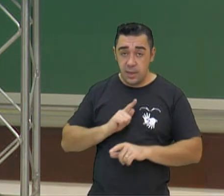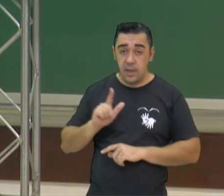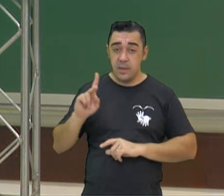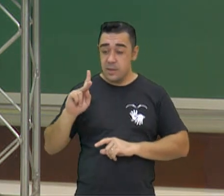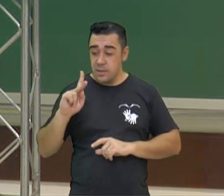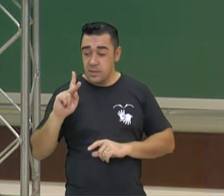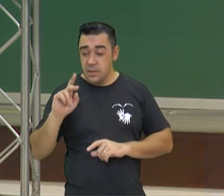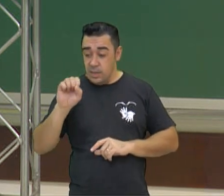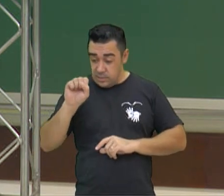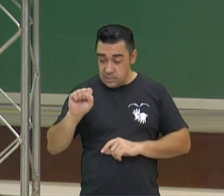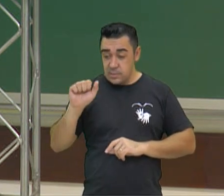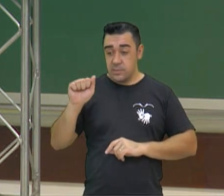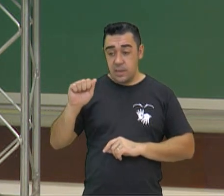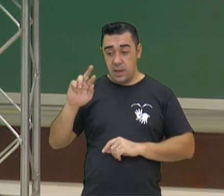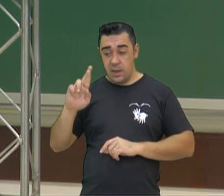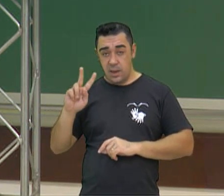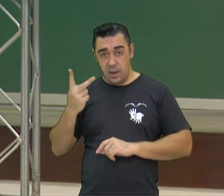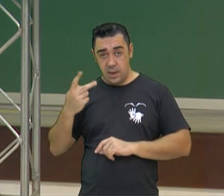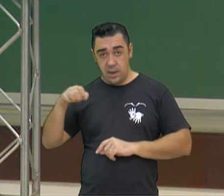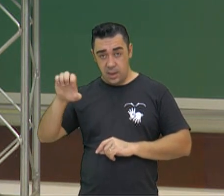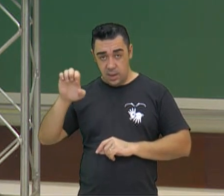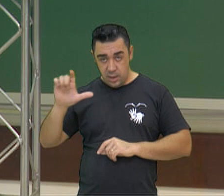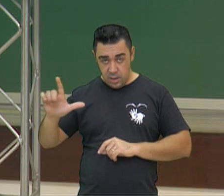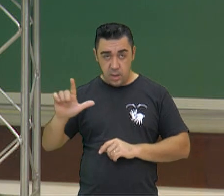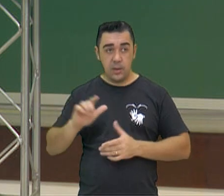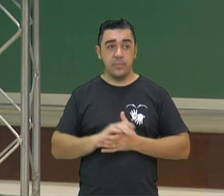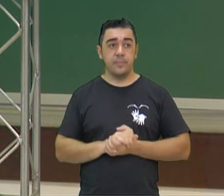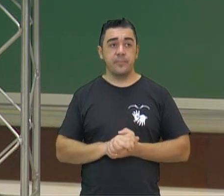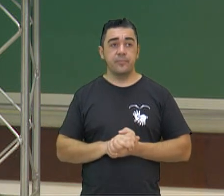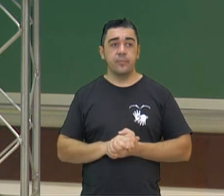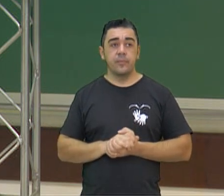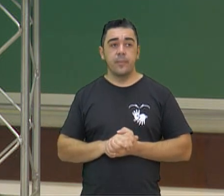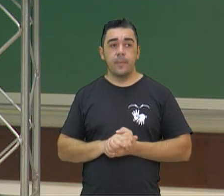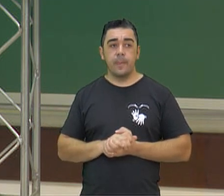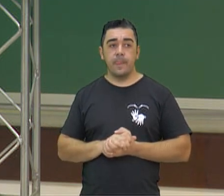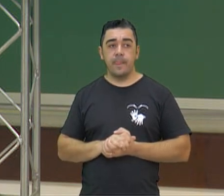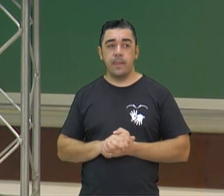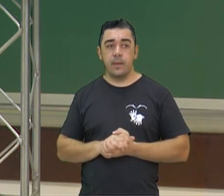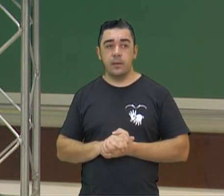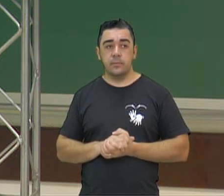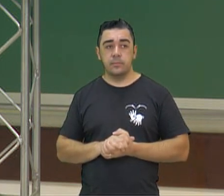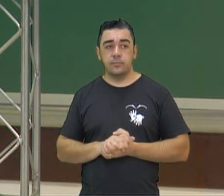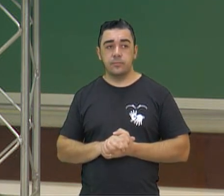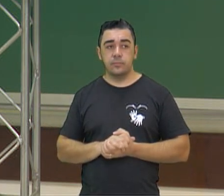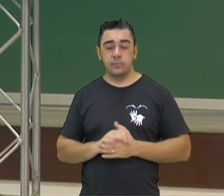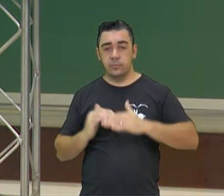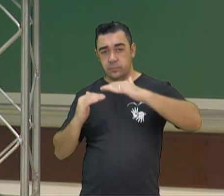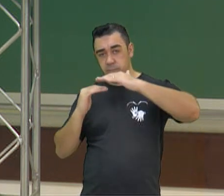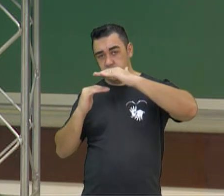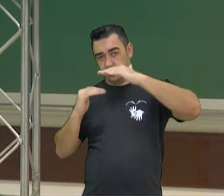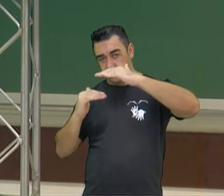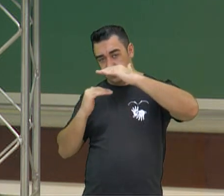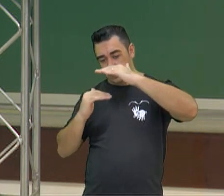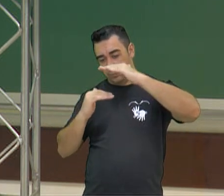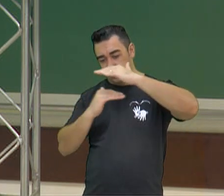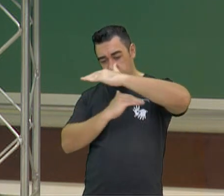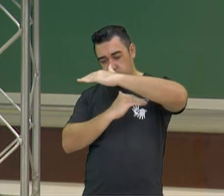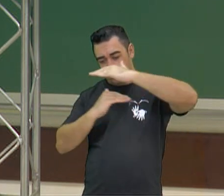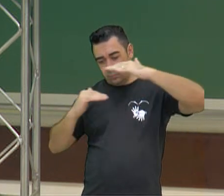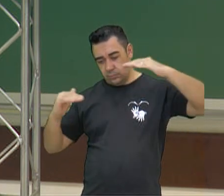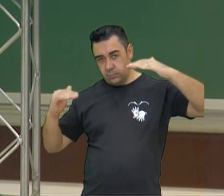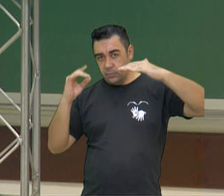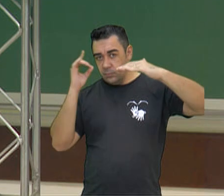Saara, daí os países do norte, né, da África. É quando termina o Saara e começa a chamada